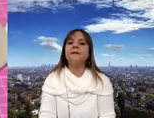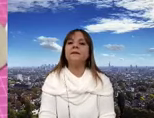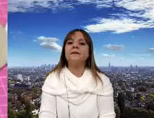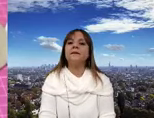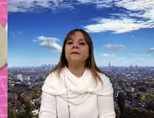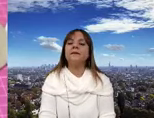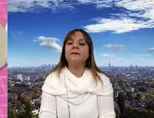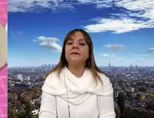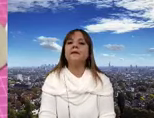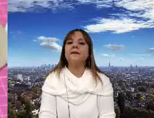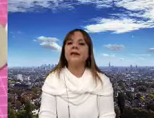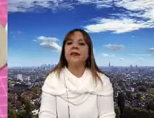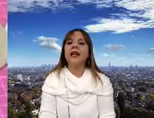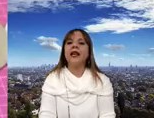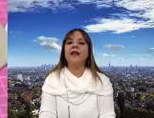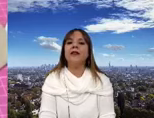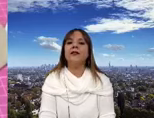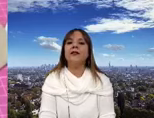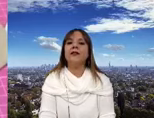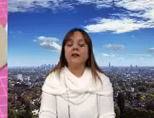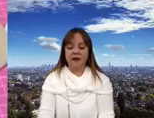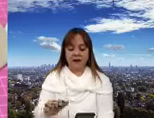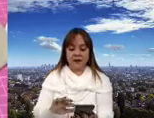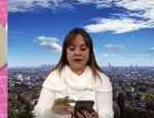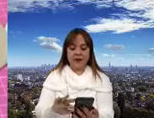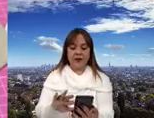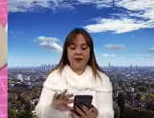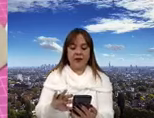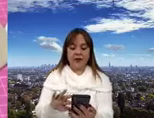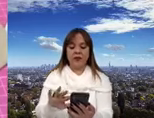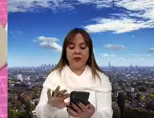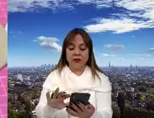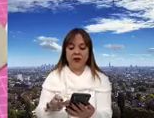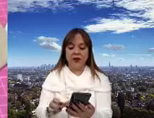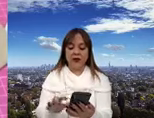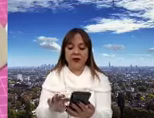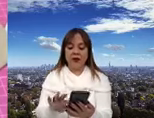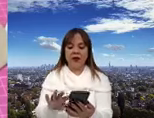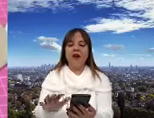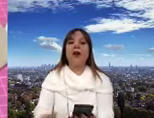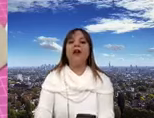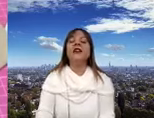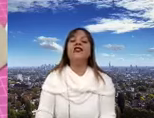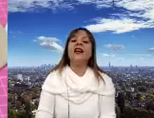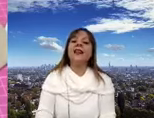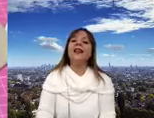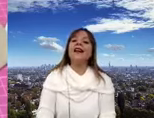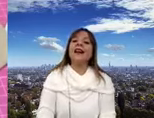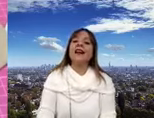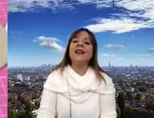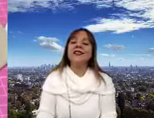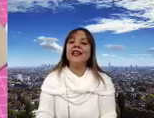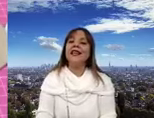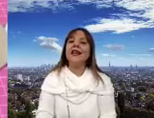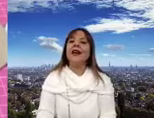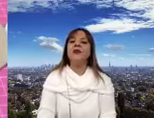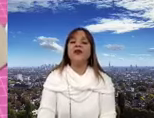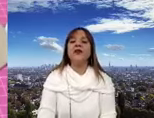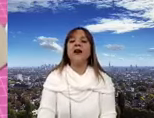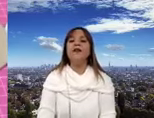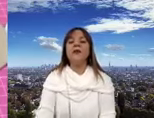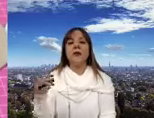cima. Então, essa Certo. daí é a dica da Oh. boneca. Olha, gente, Aí tem que ter. cada dica legal, por isso que eu falo,